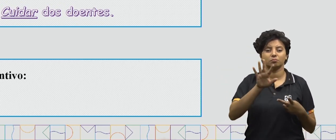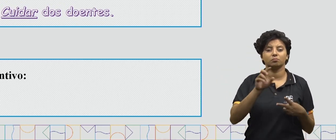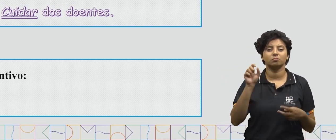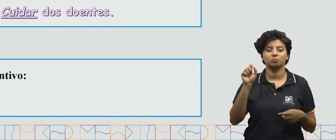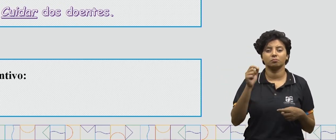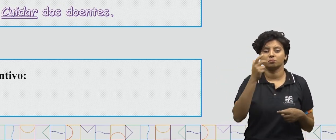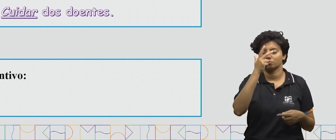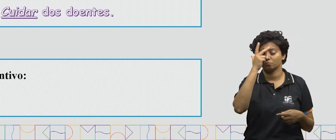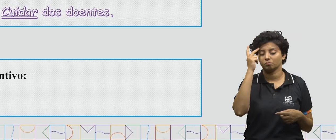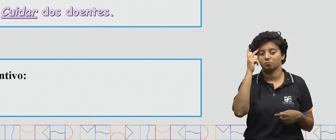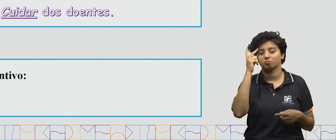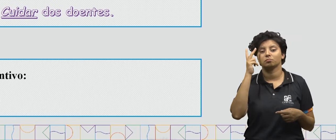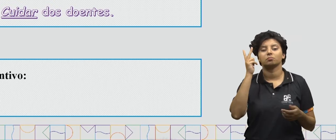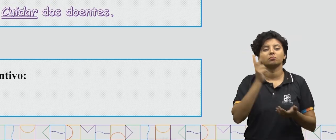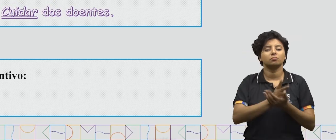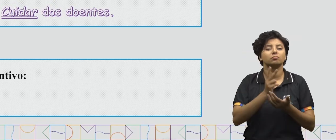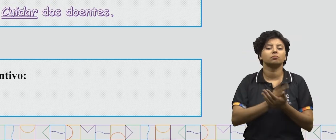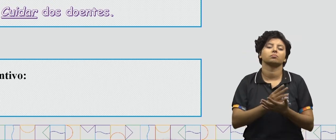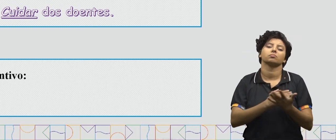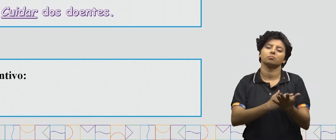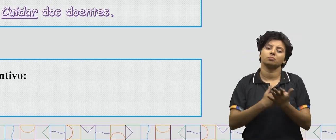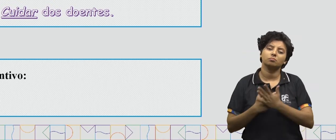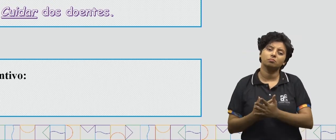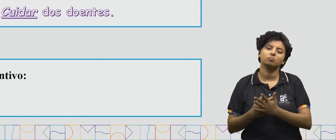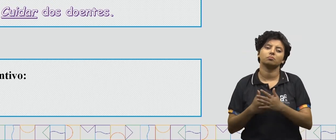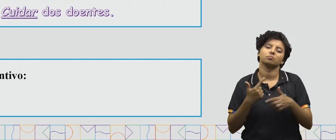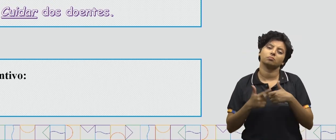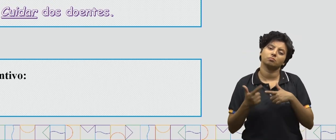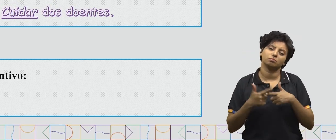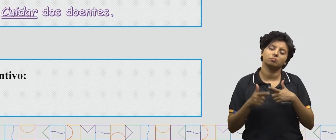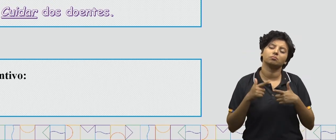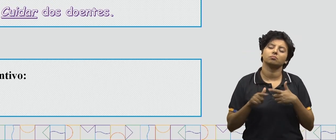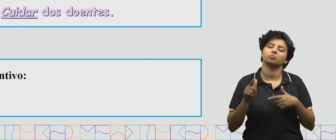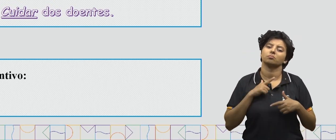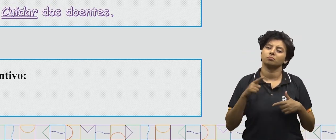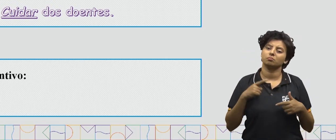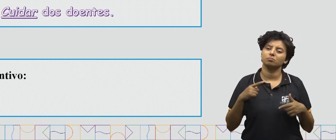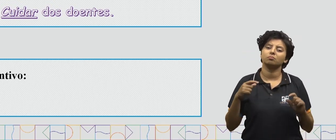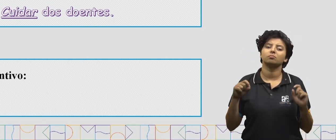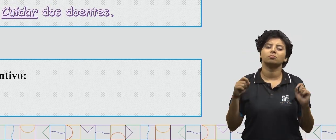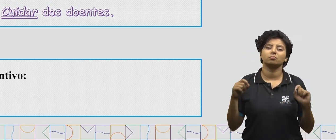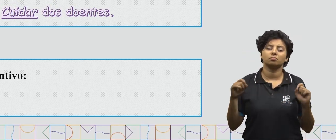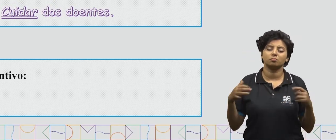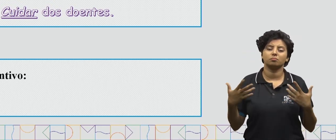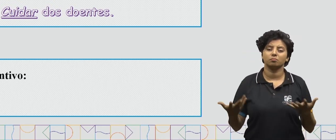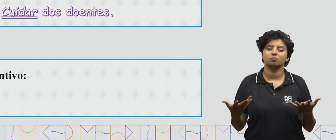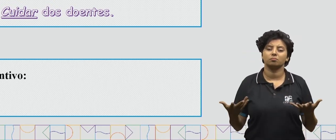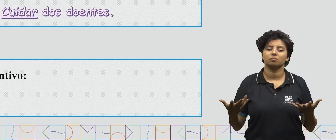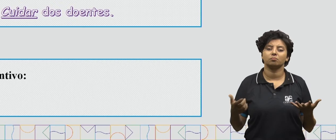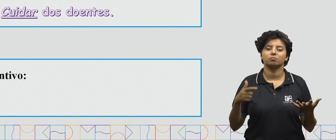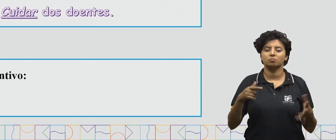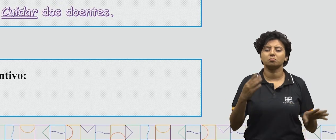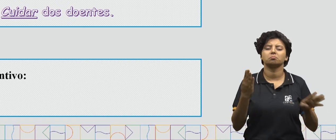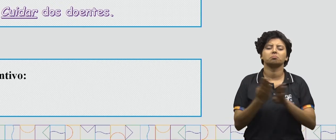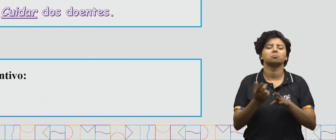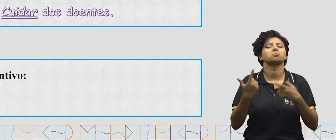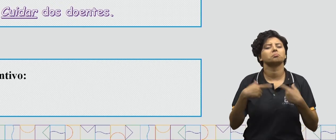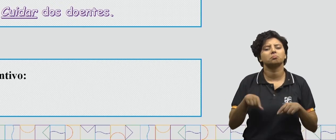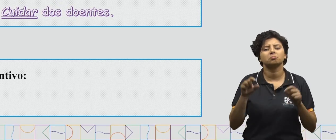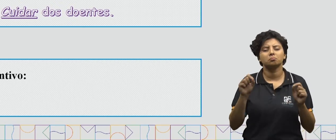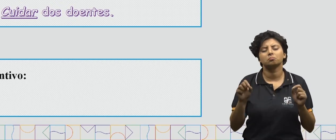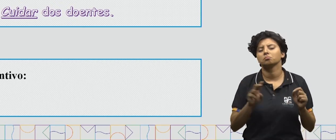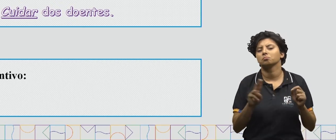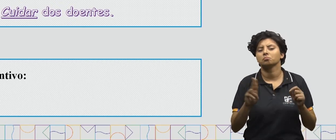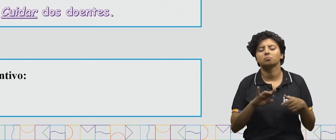está mostrando uma pessoa que está sempre nos ajudando ali quando tem um problema no encanamento da nossa casa. Você consegue identificar